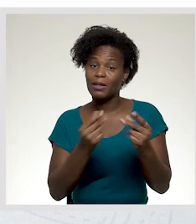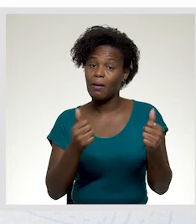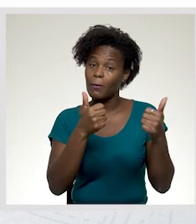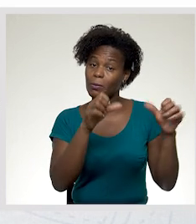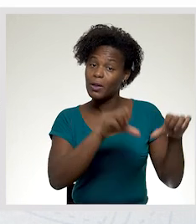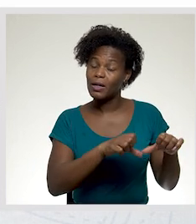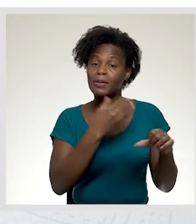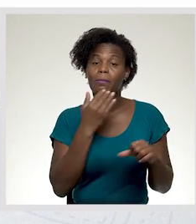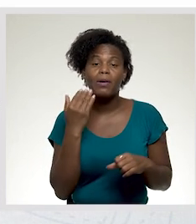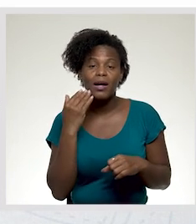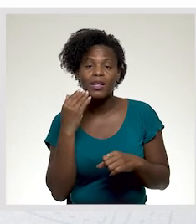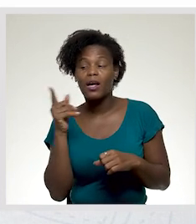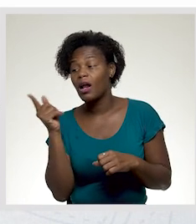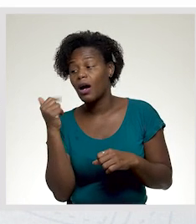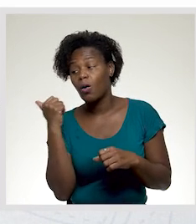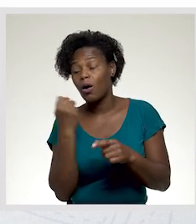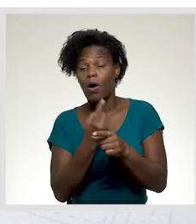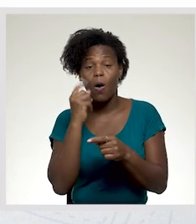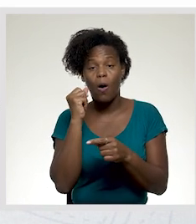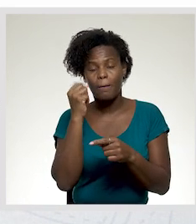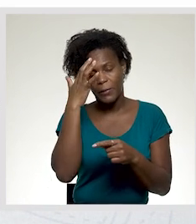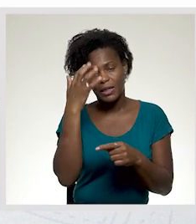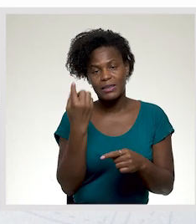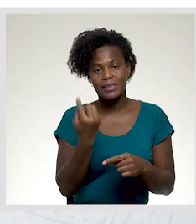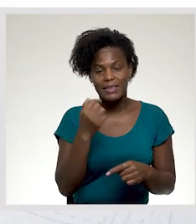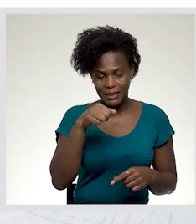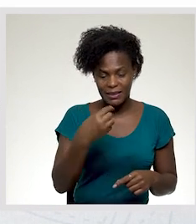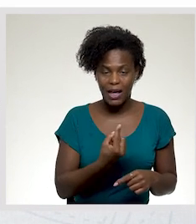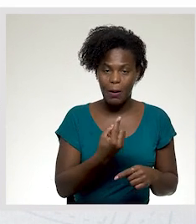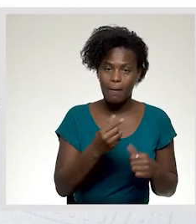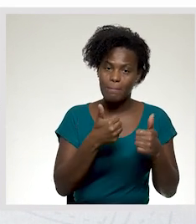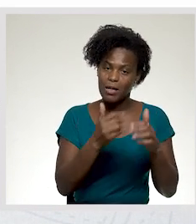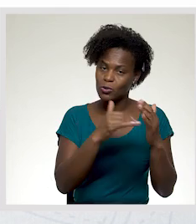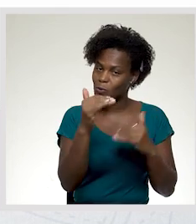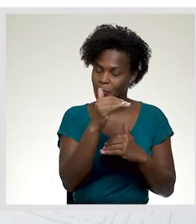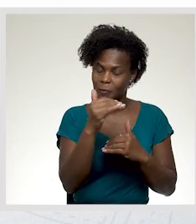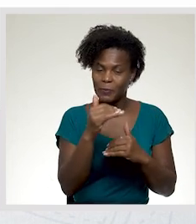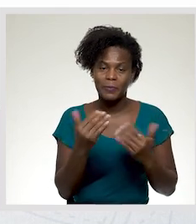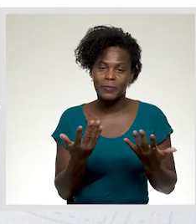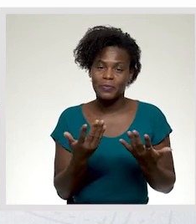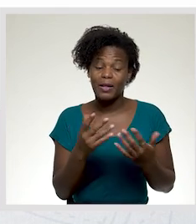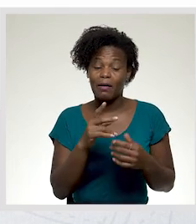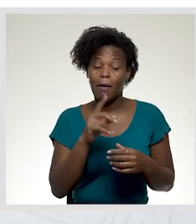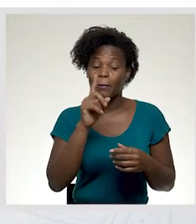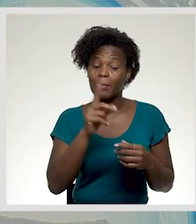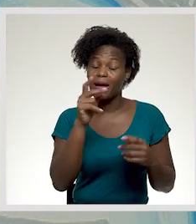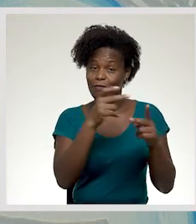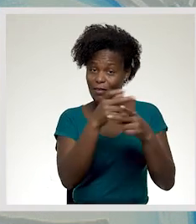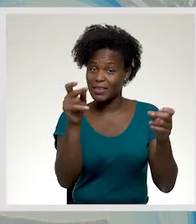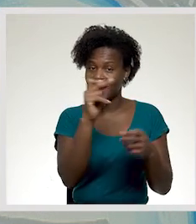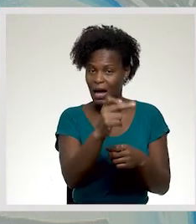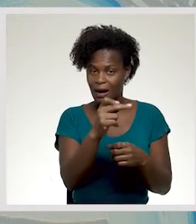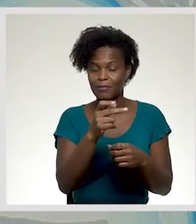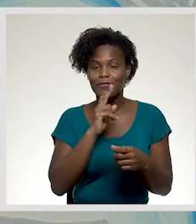maldade dependem daquilo que o homem considera, sim, um bem supremo. Portanto, a primeira linha é que